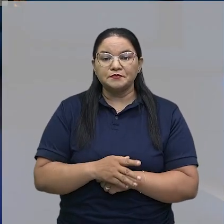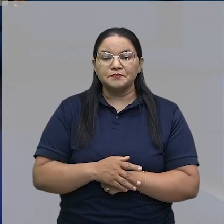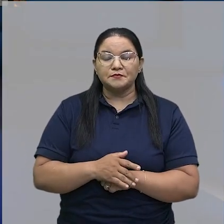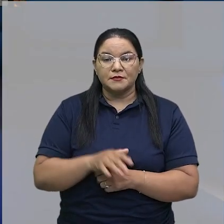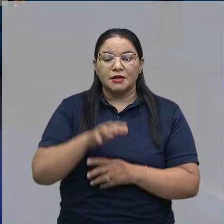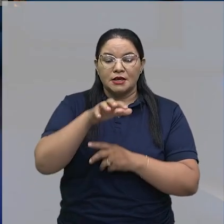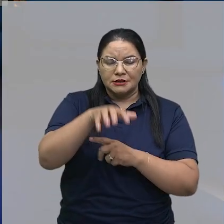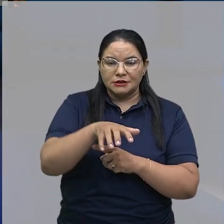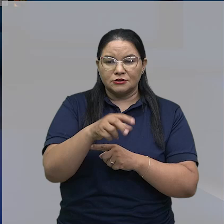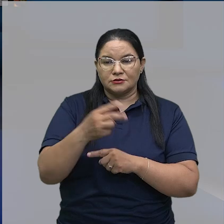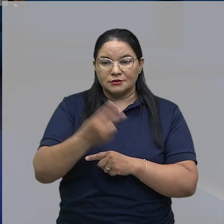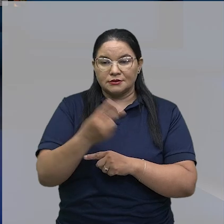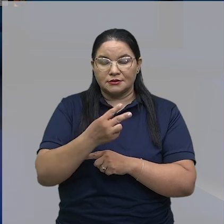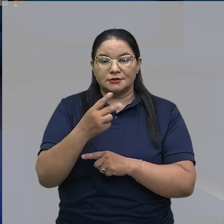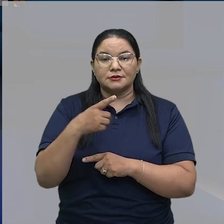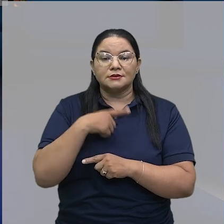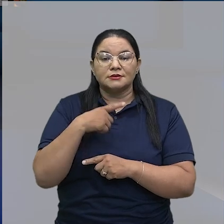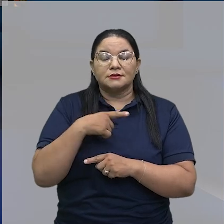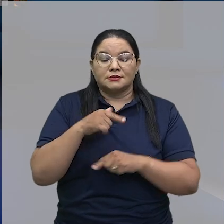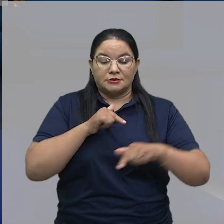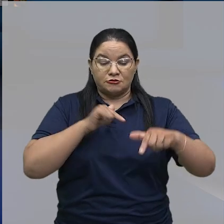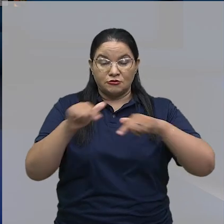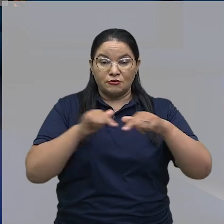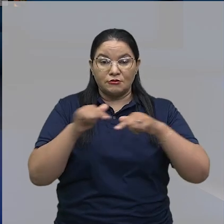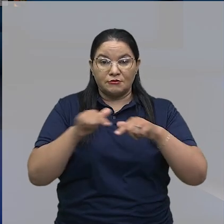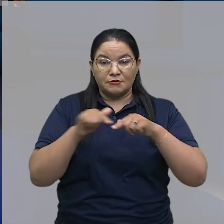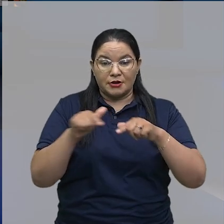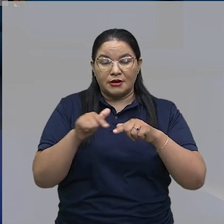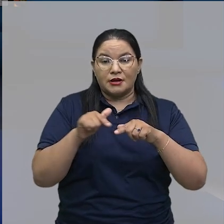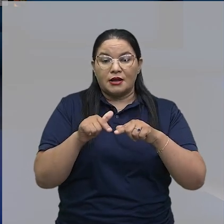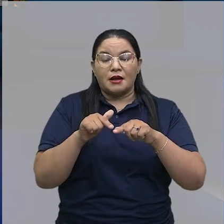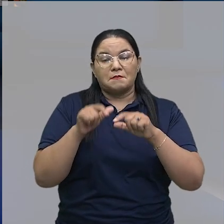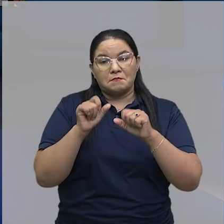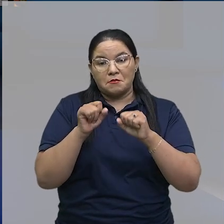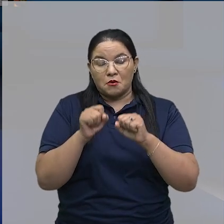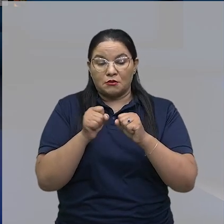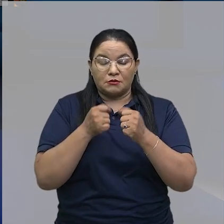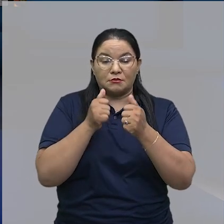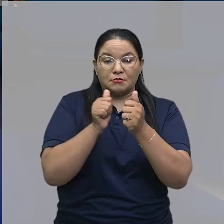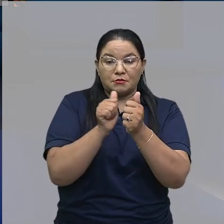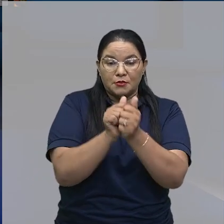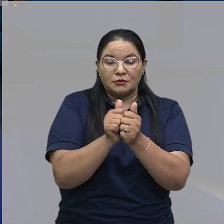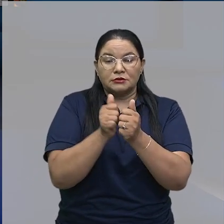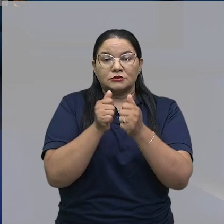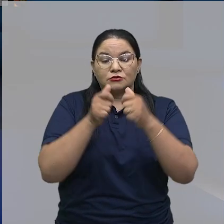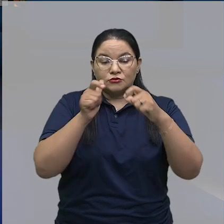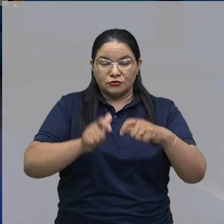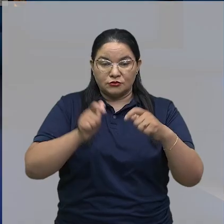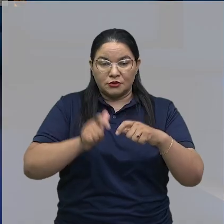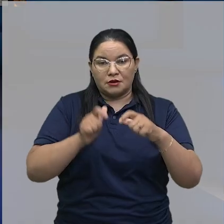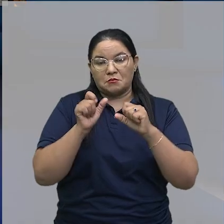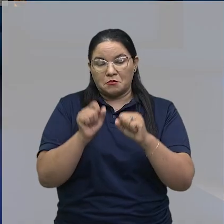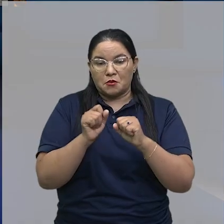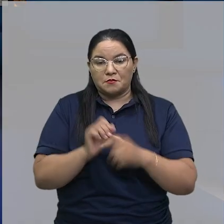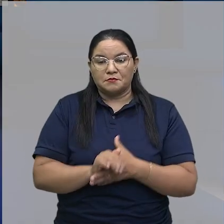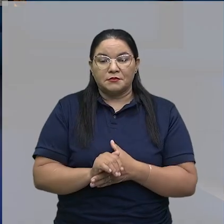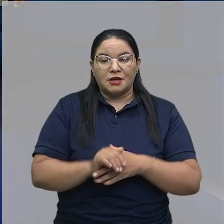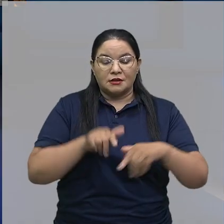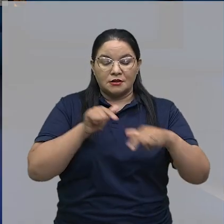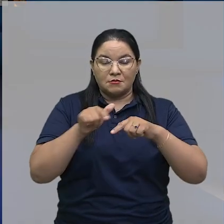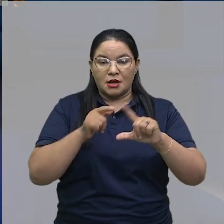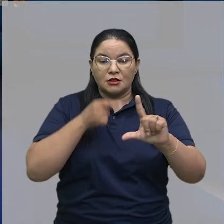robusta, ou seja, o setor secundário, as atividades do setor secundário, elas vão ficar próximas às regiões